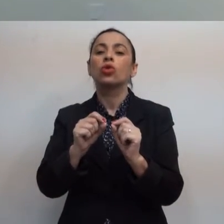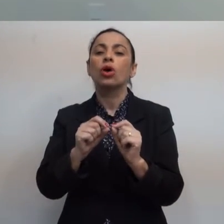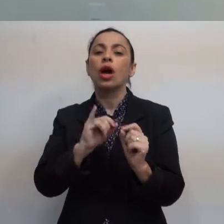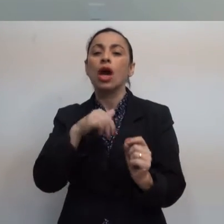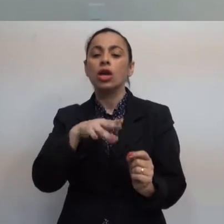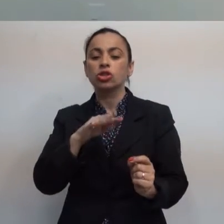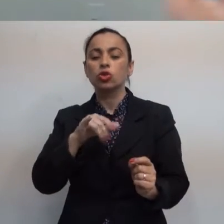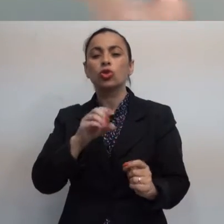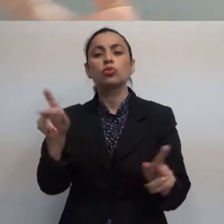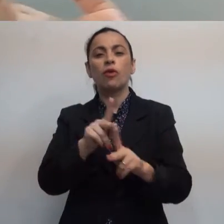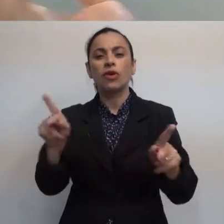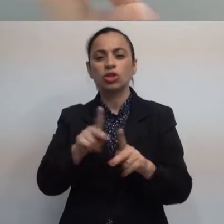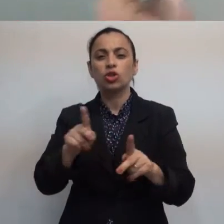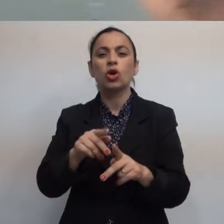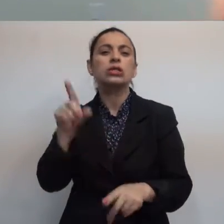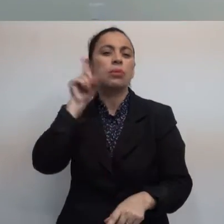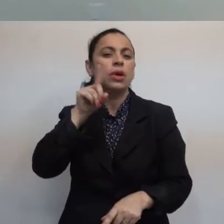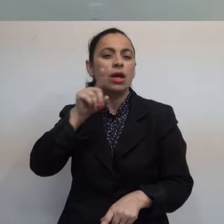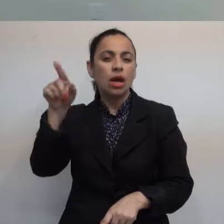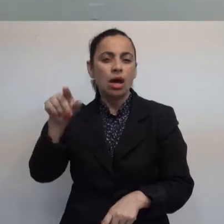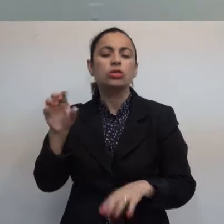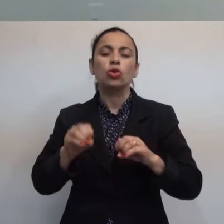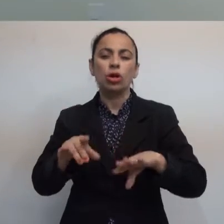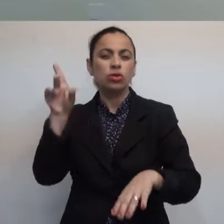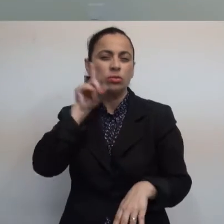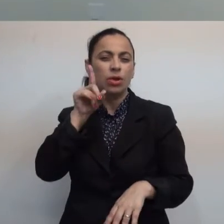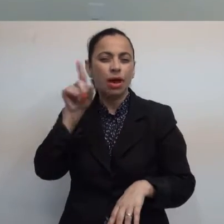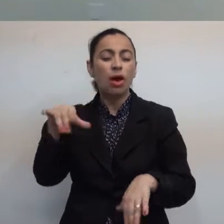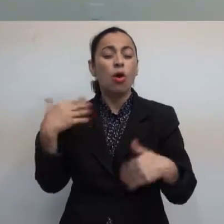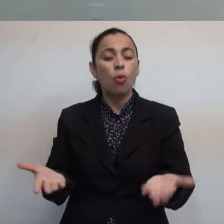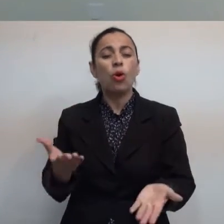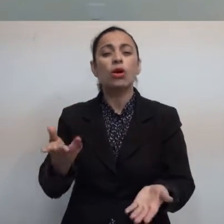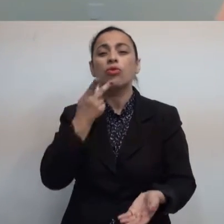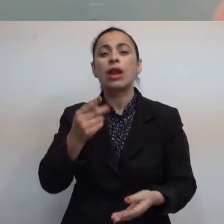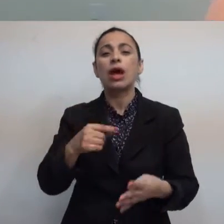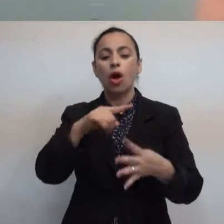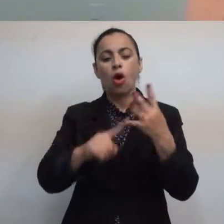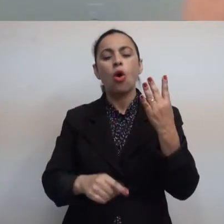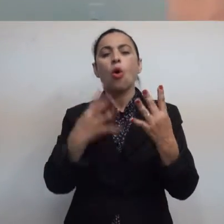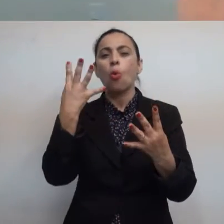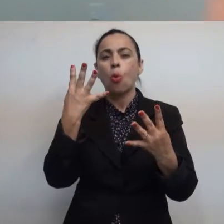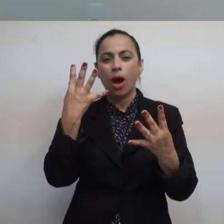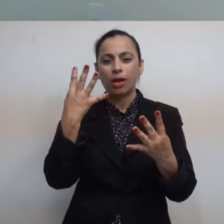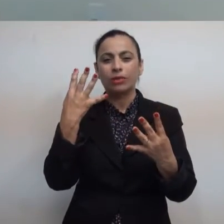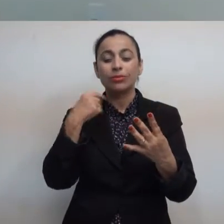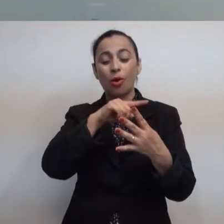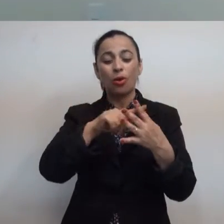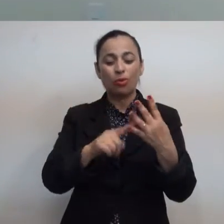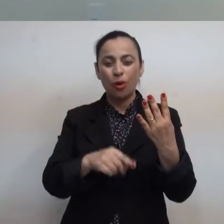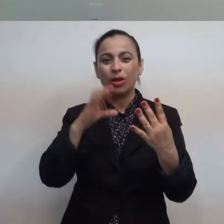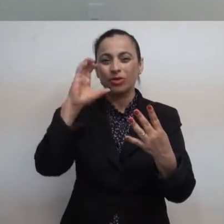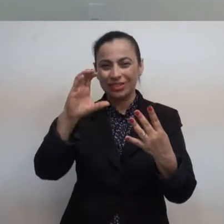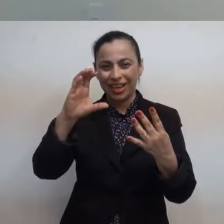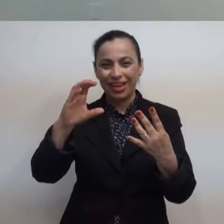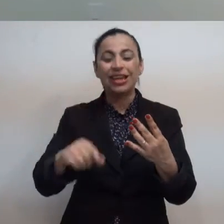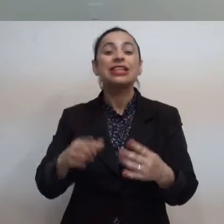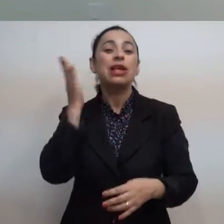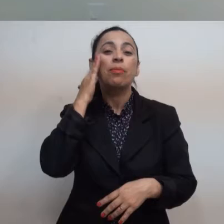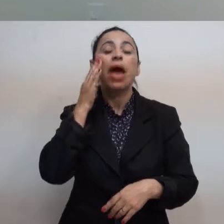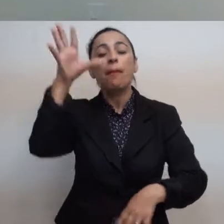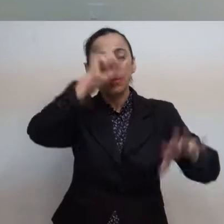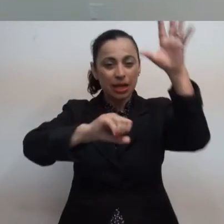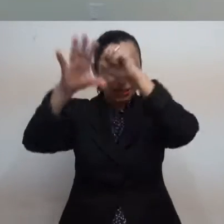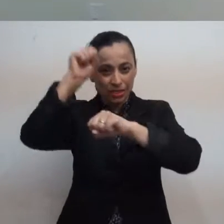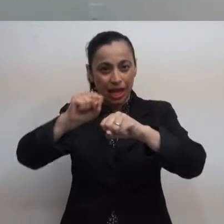questão do Instituto dos Professores Americanos, dos Educadores Americanos, quando eles falam dos 4 Cs. Para nós sabermos